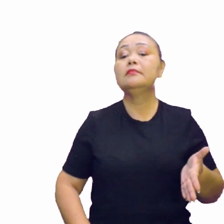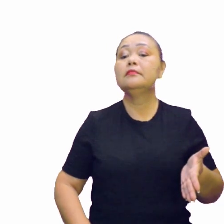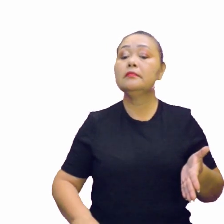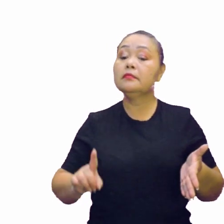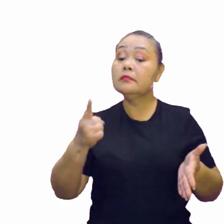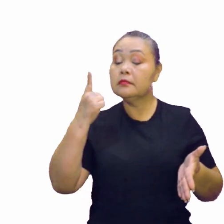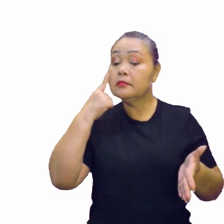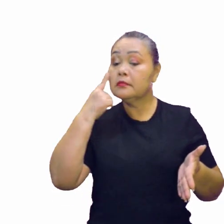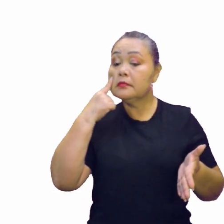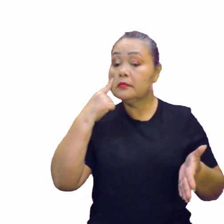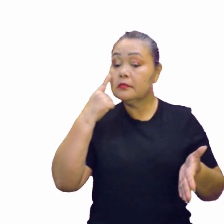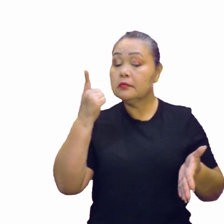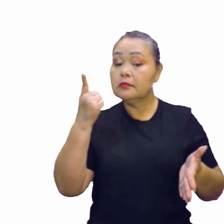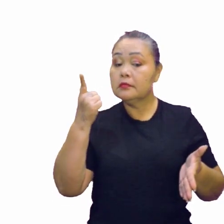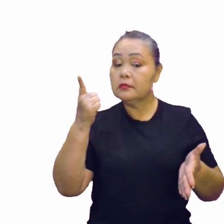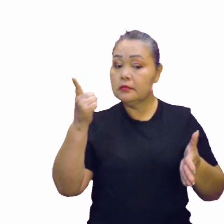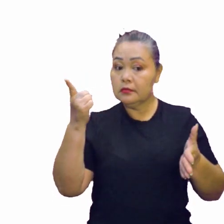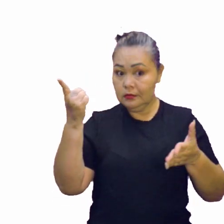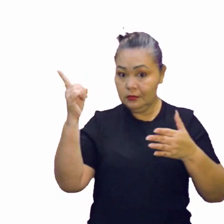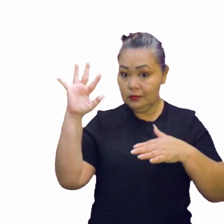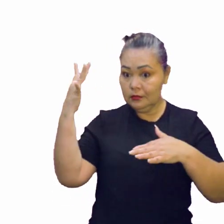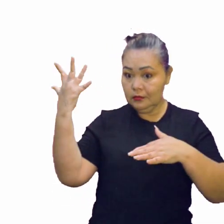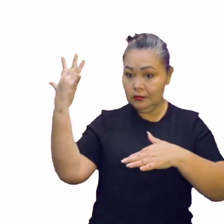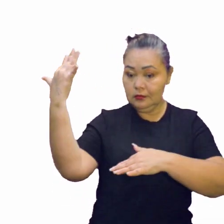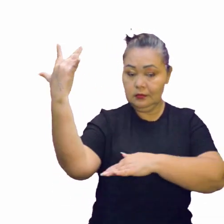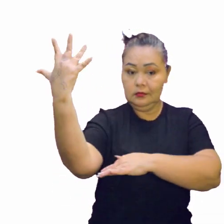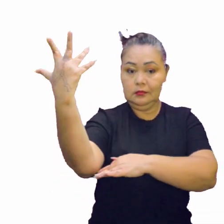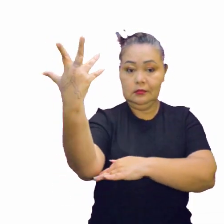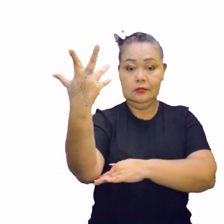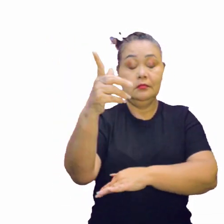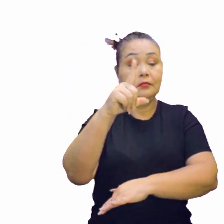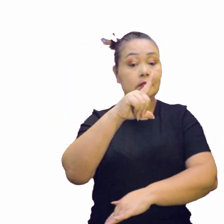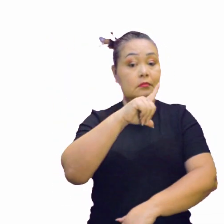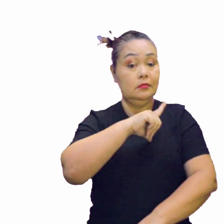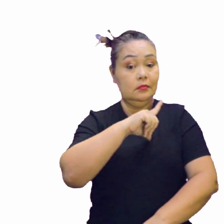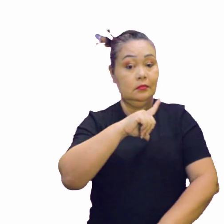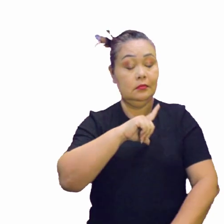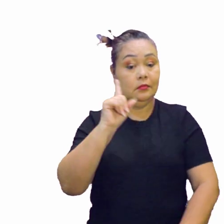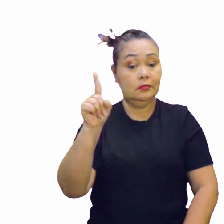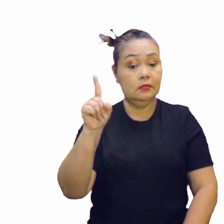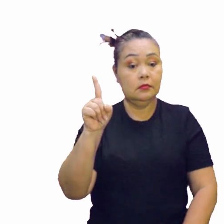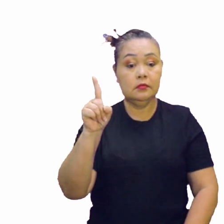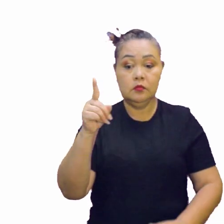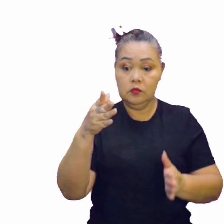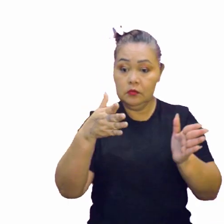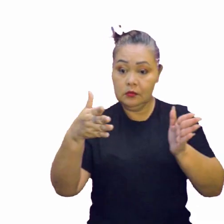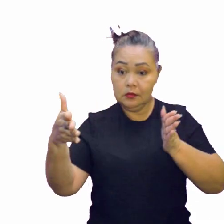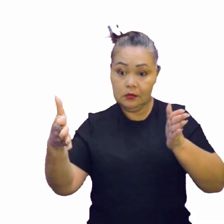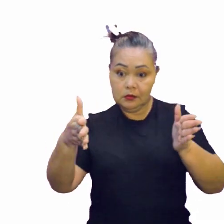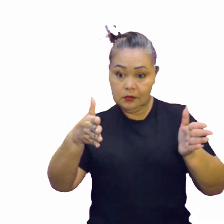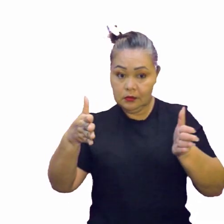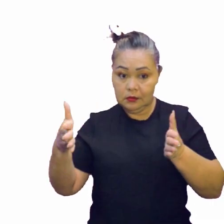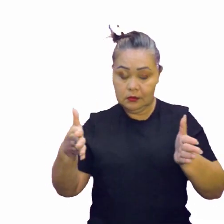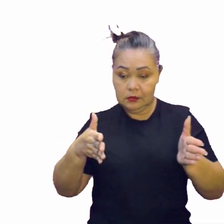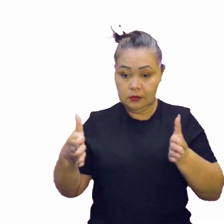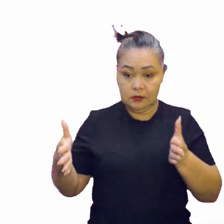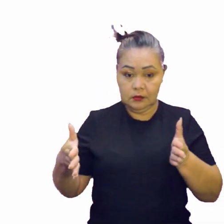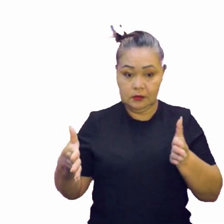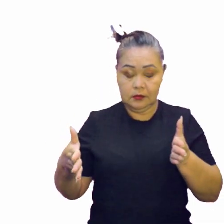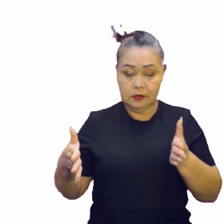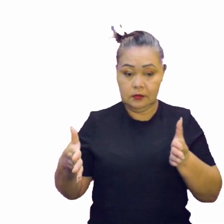aí as estruturas da floresta, nós temos aí o favorecimento